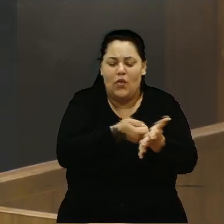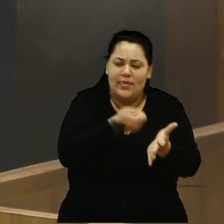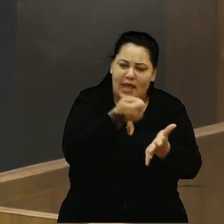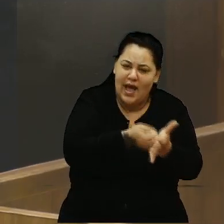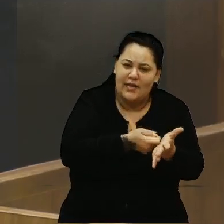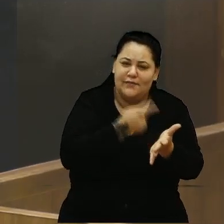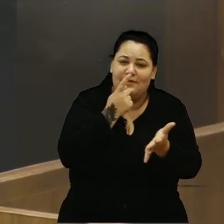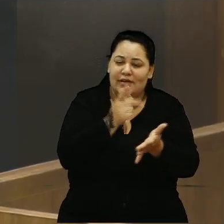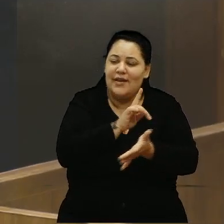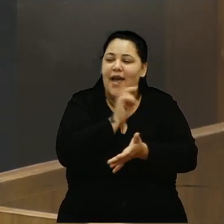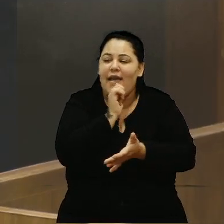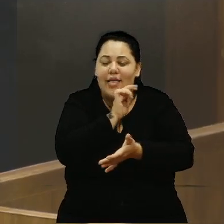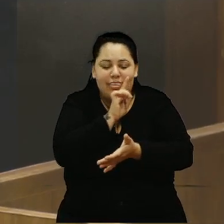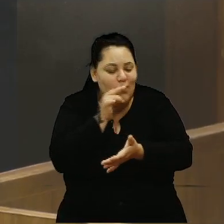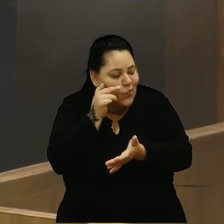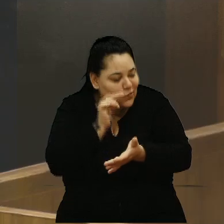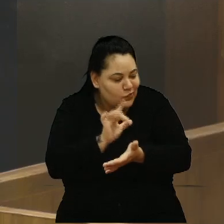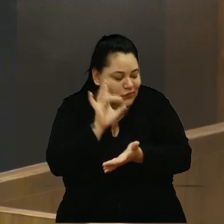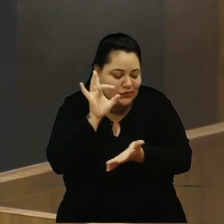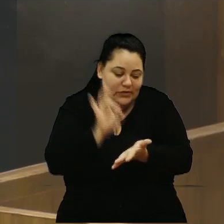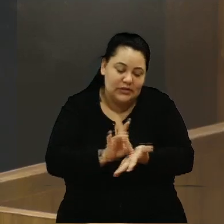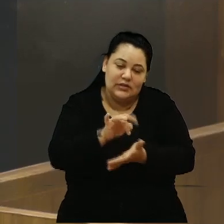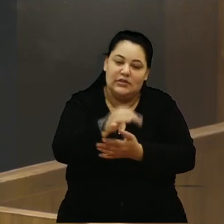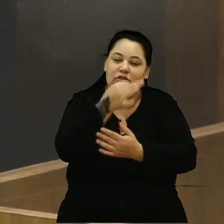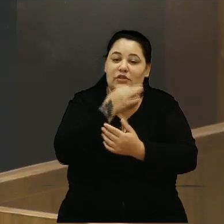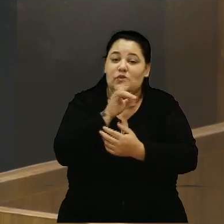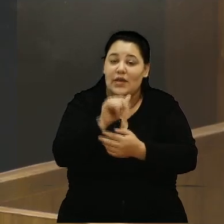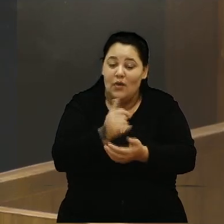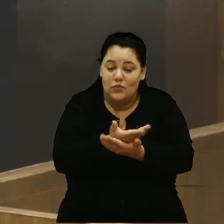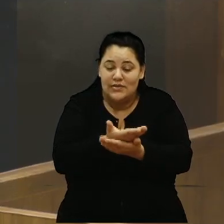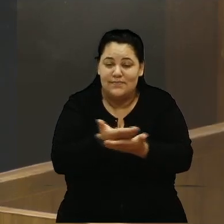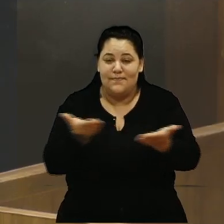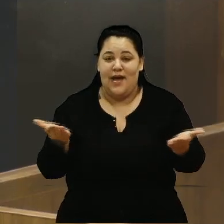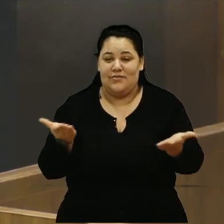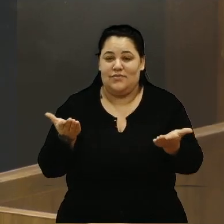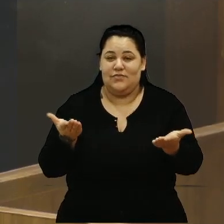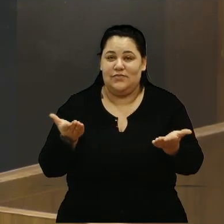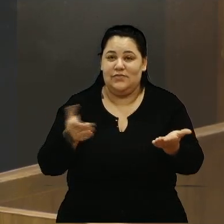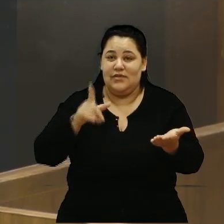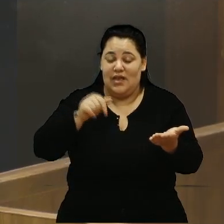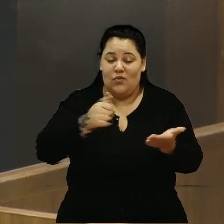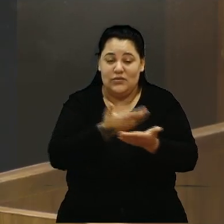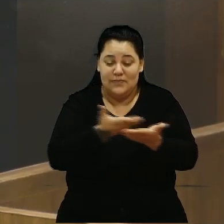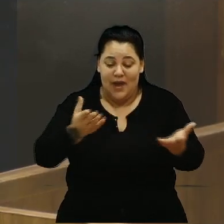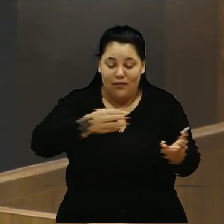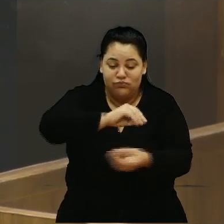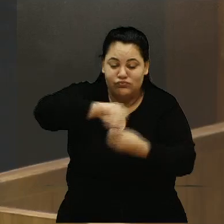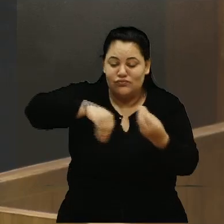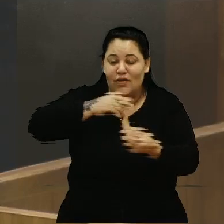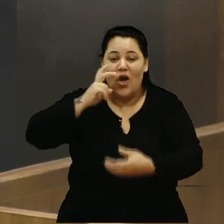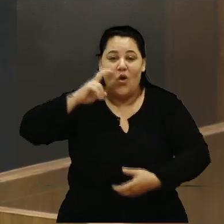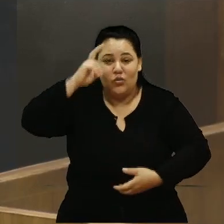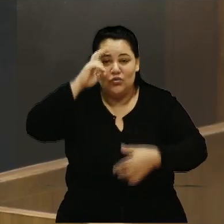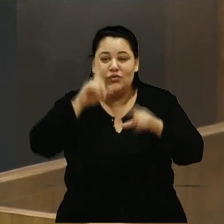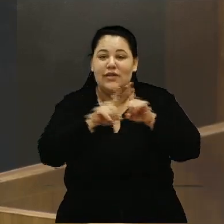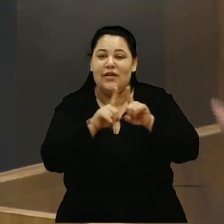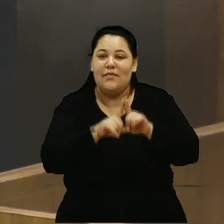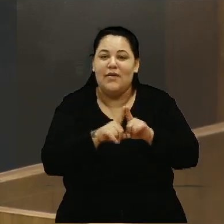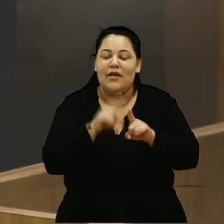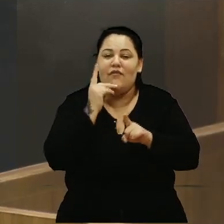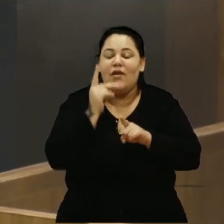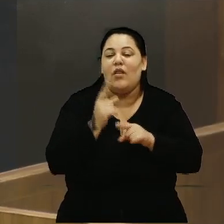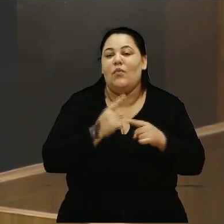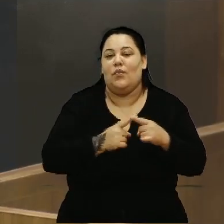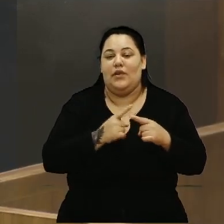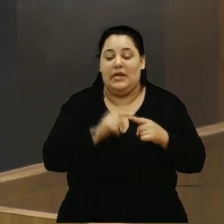consegue implantar em Caxias do Sul, que é um espaço, né? Um espaço multicultural, eu digo assim, porque nesse espaço